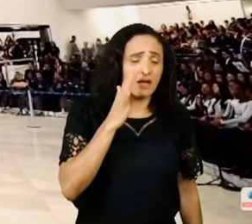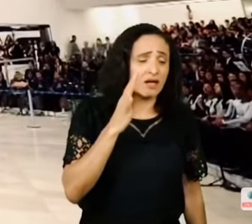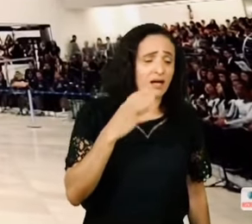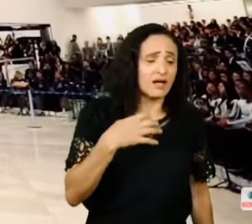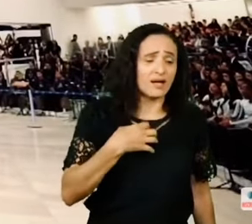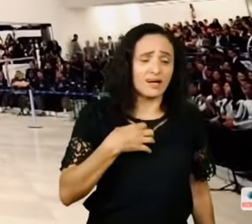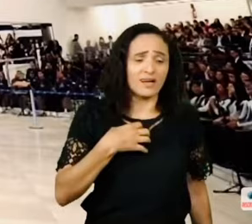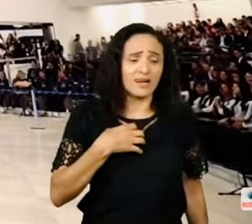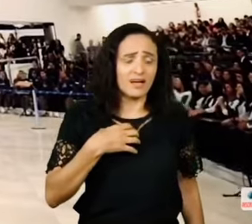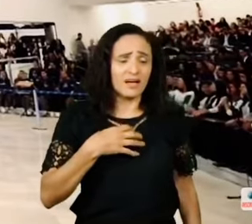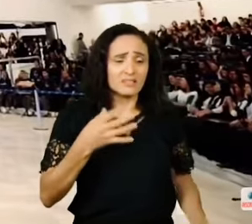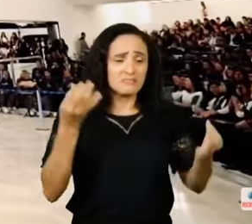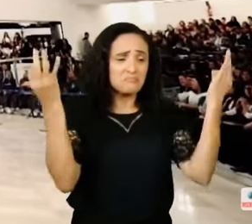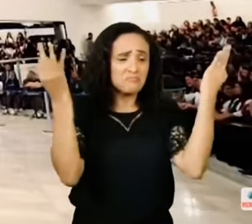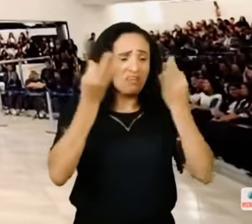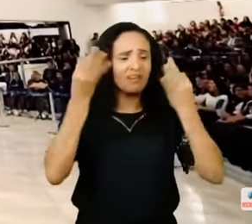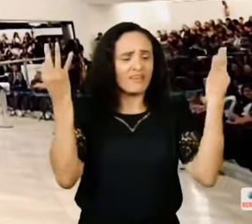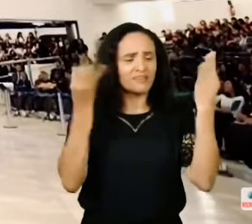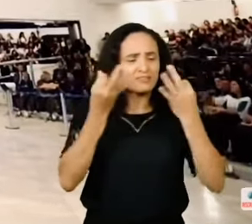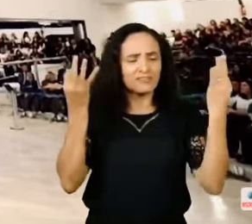toda a glória